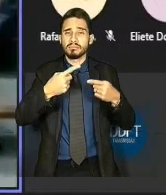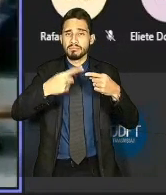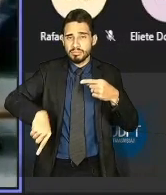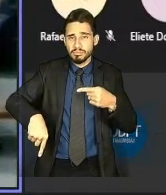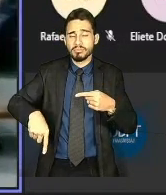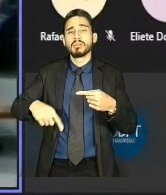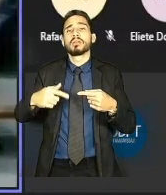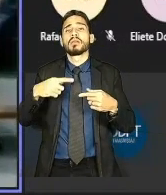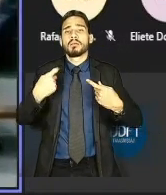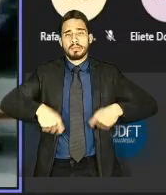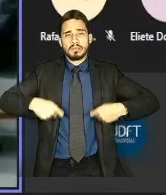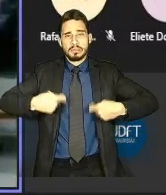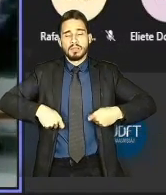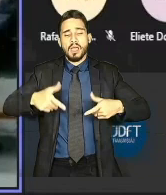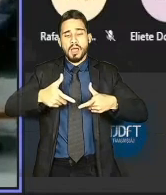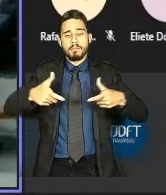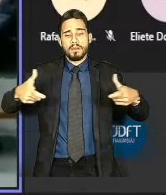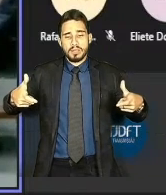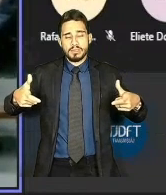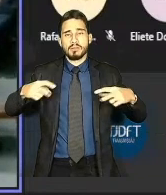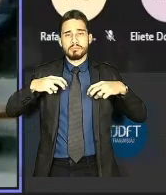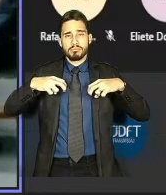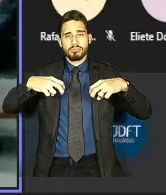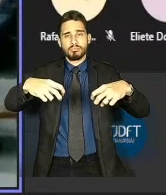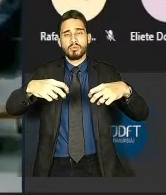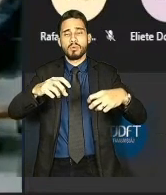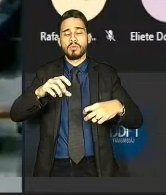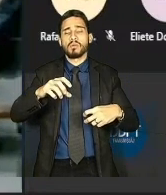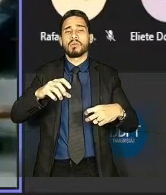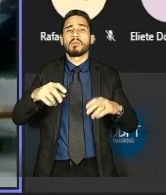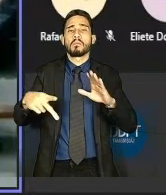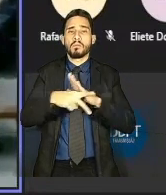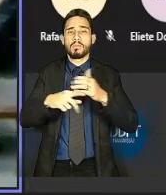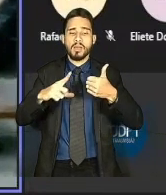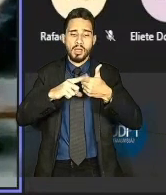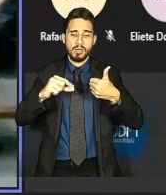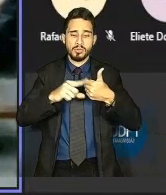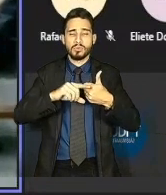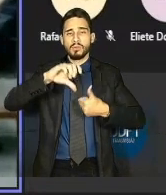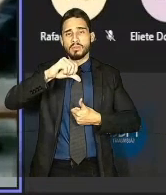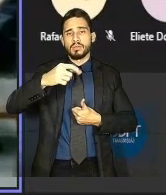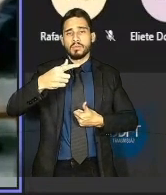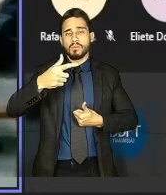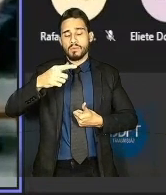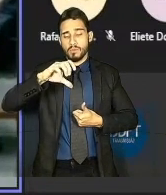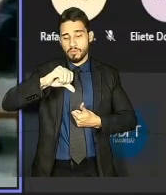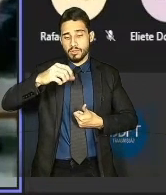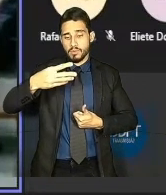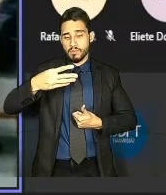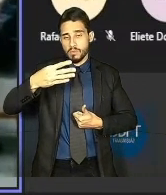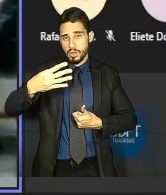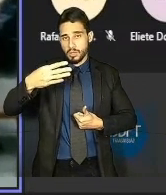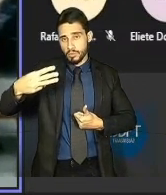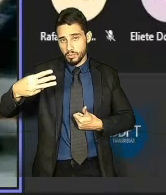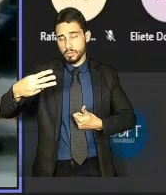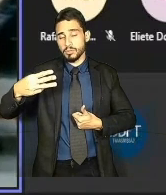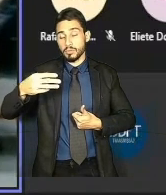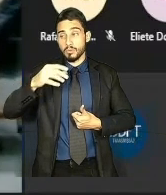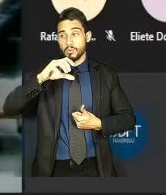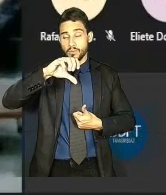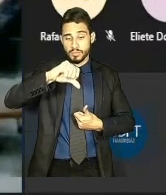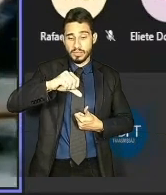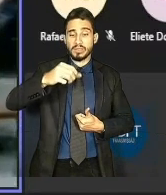dessa pequena divergência, faz-se necessária a ampliação do quórum, na forma do artigo 942 do Código de Processo